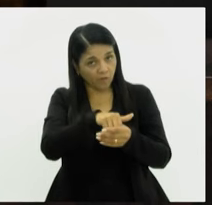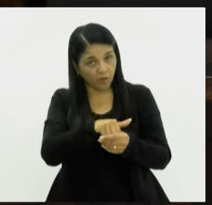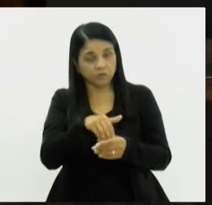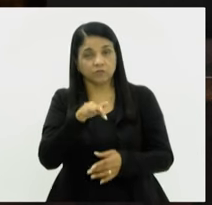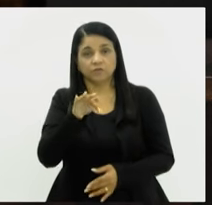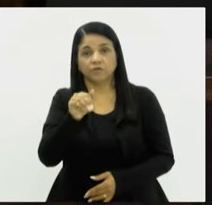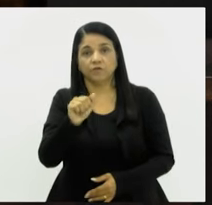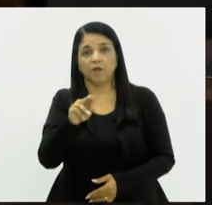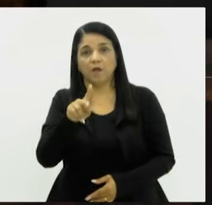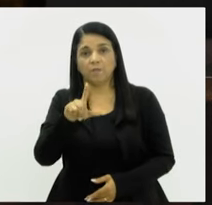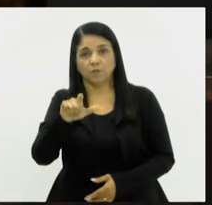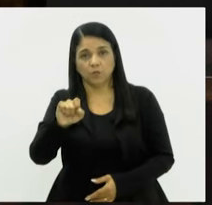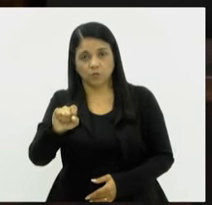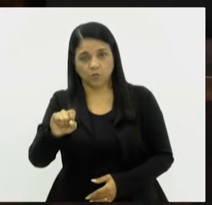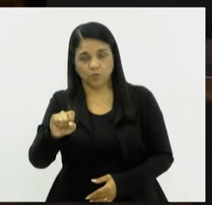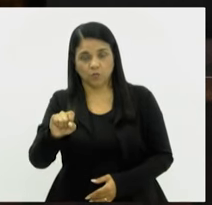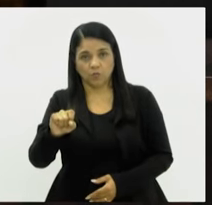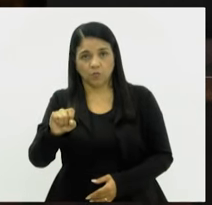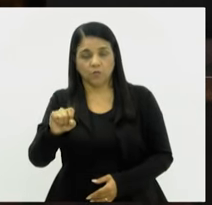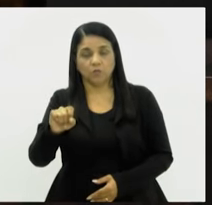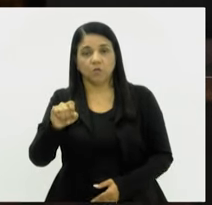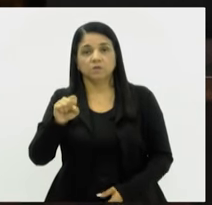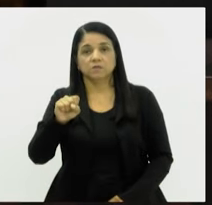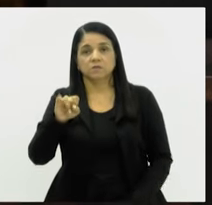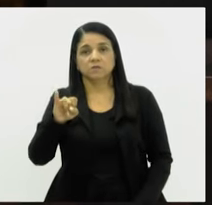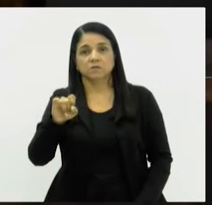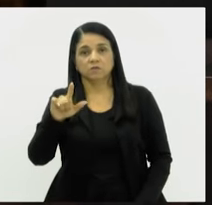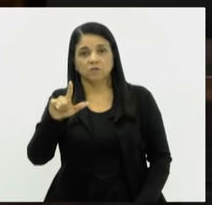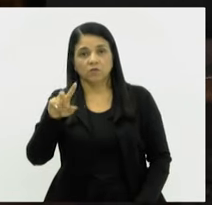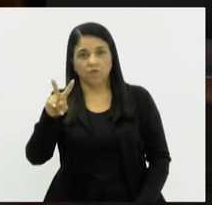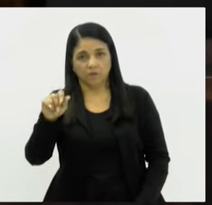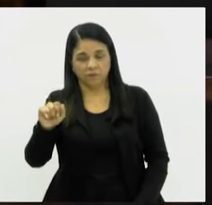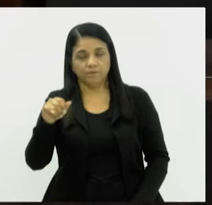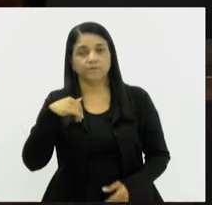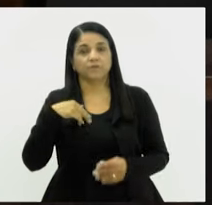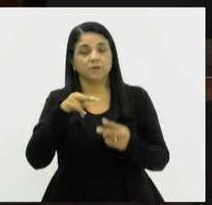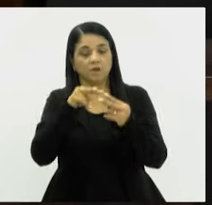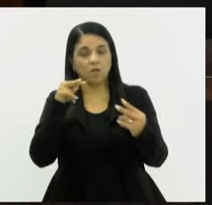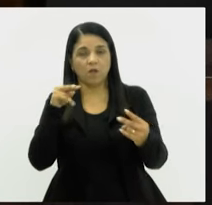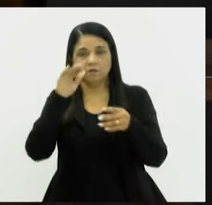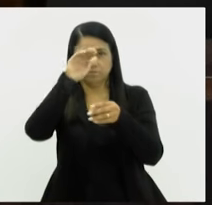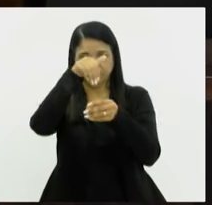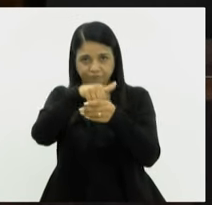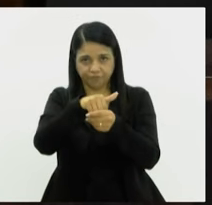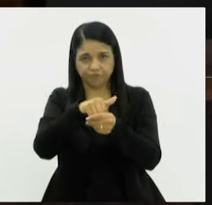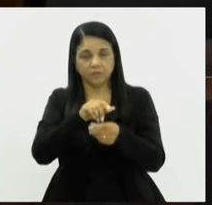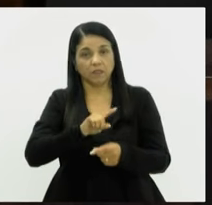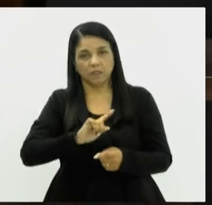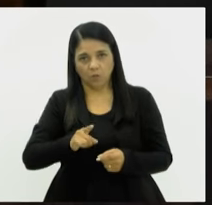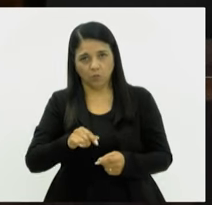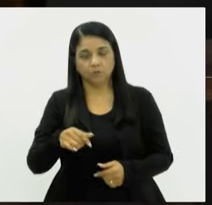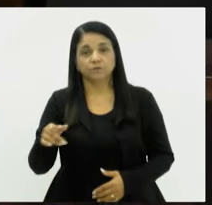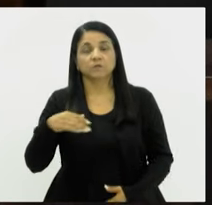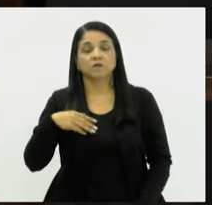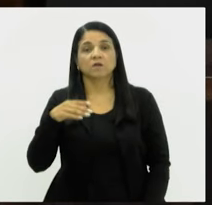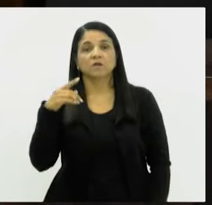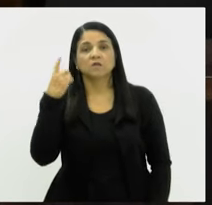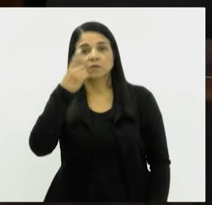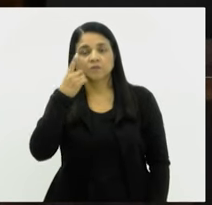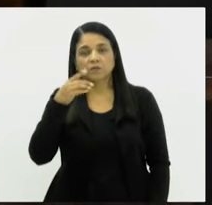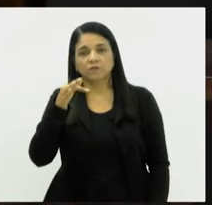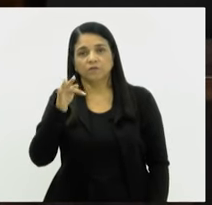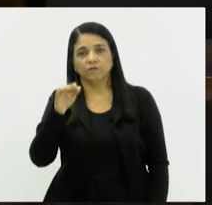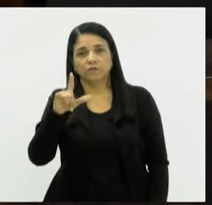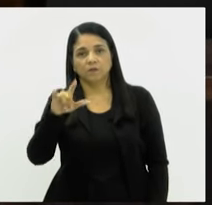Fábio Silva, que deu o voto aqui online. Deputado Filipinho